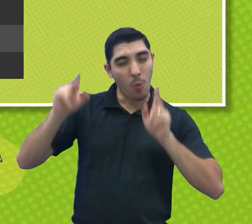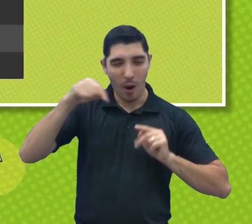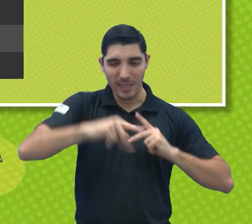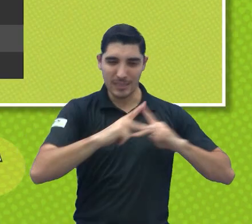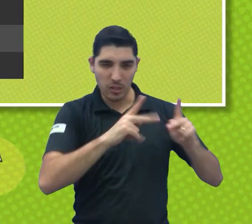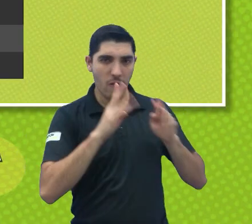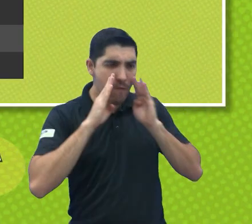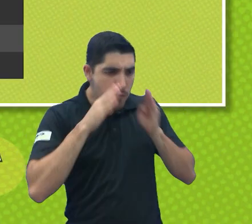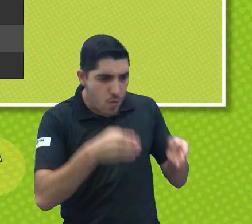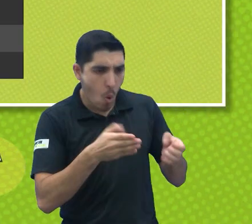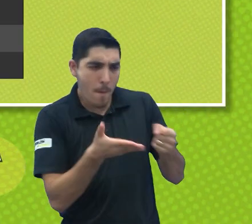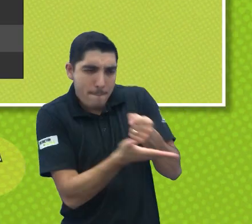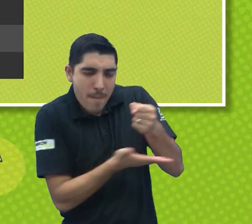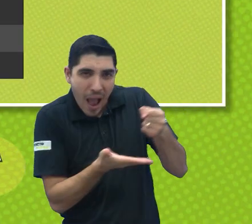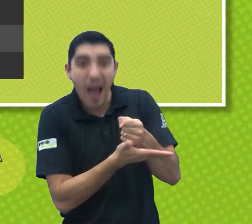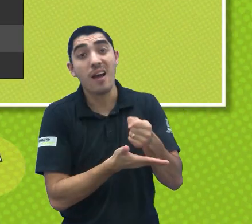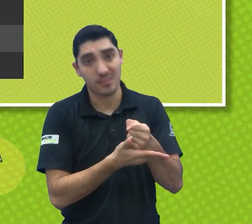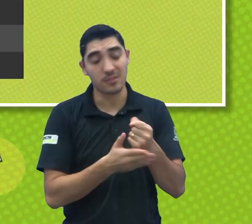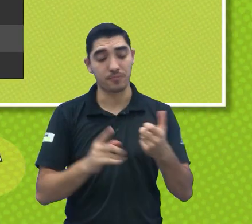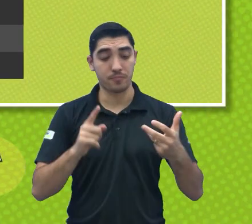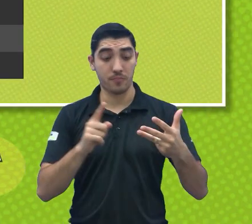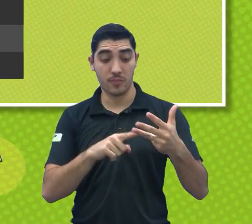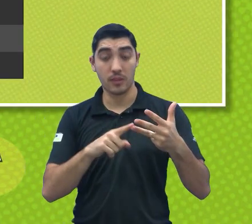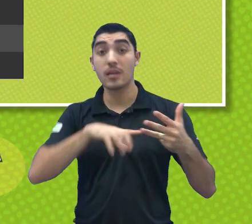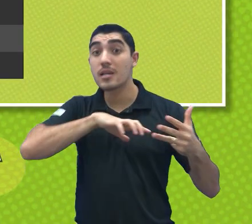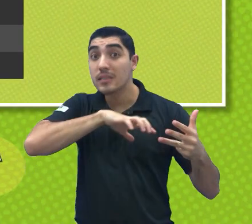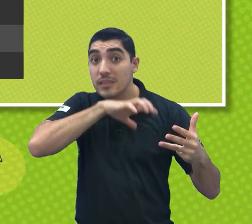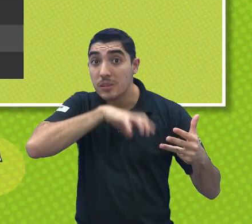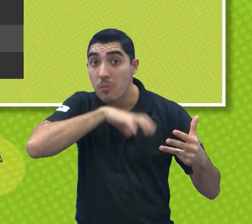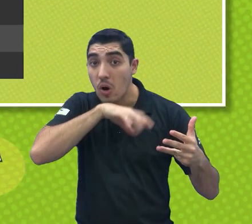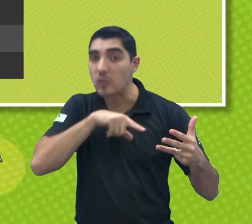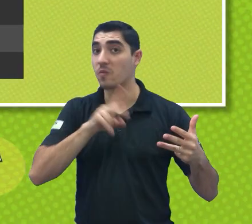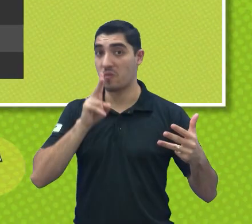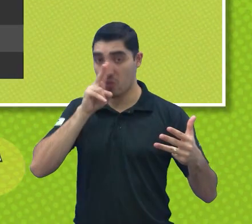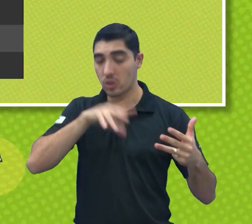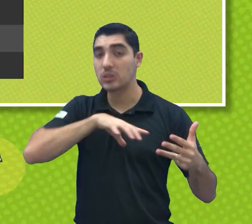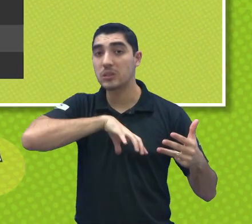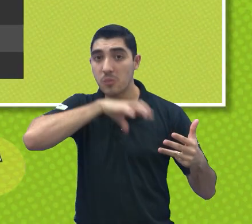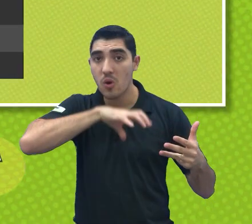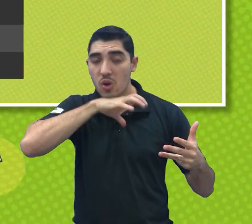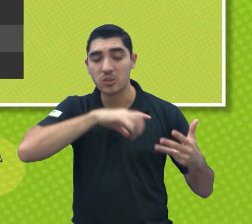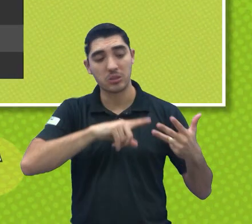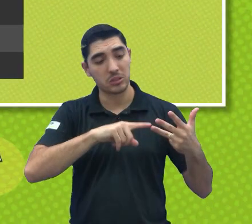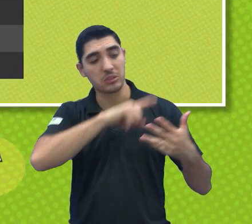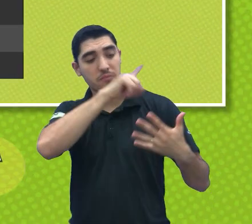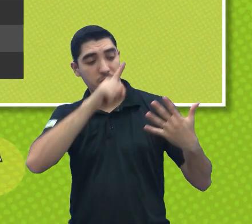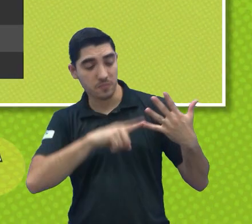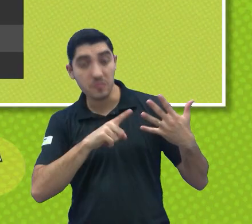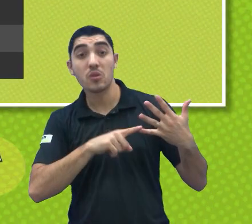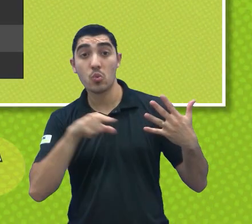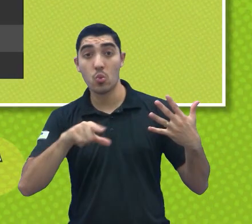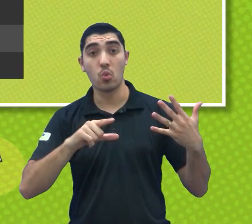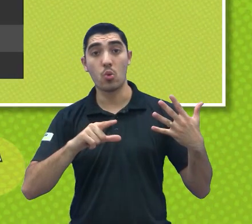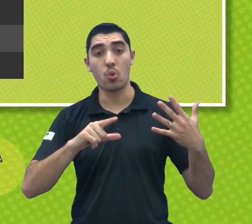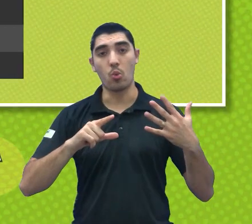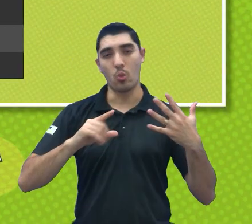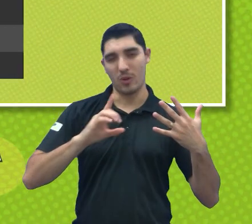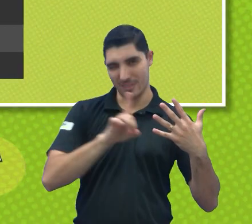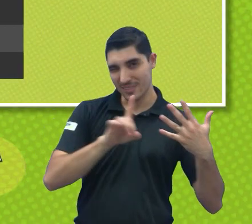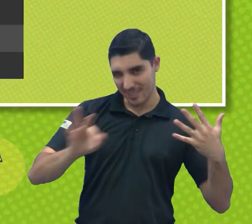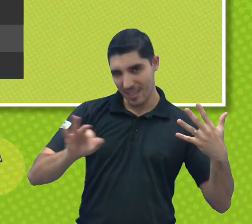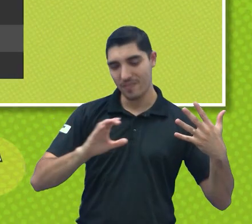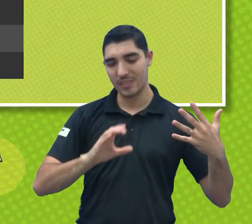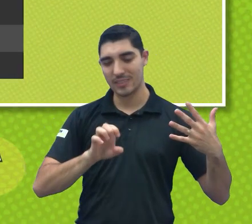chance para as meninas da base. O Sport sempre vem com time bom, e o Cerrado também. Então, assim, vai ser uma LBF com bastante